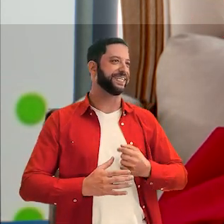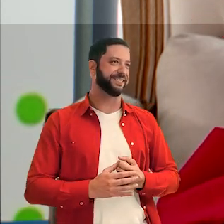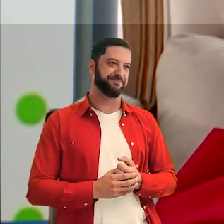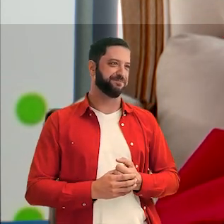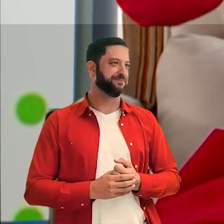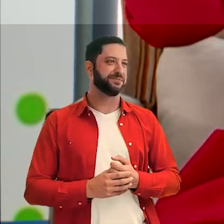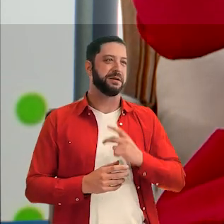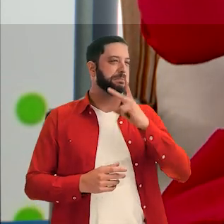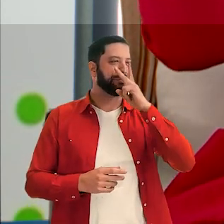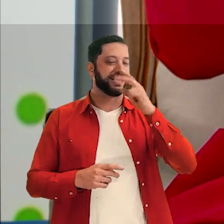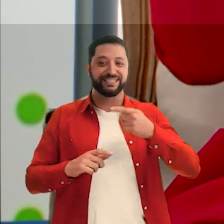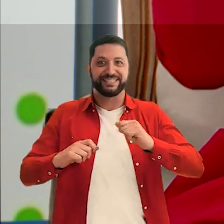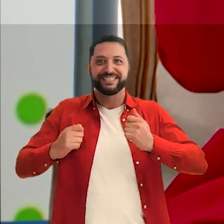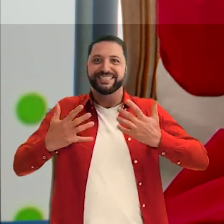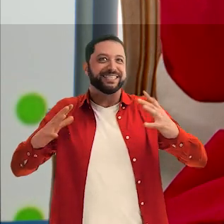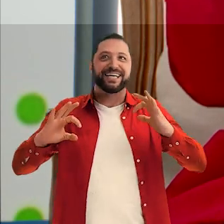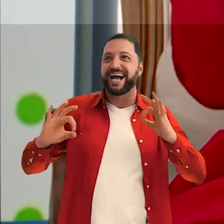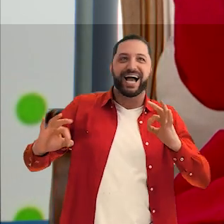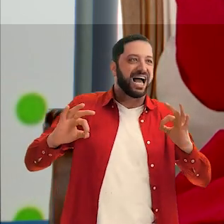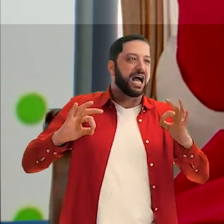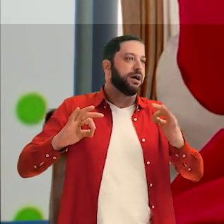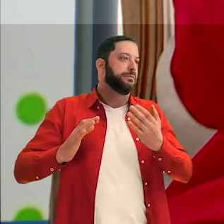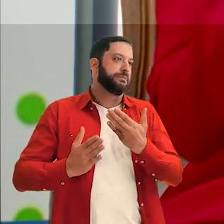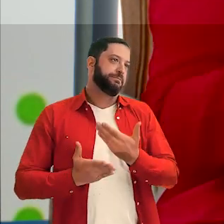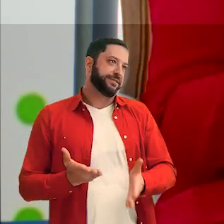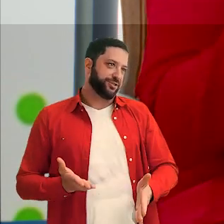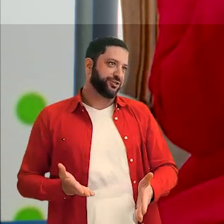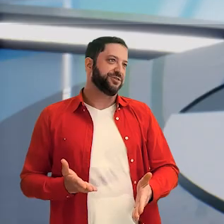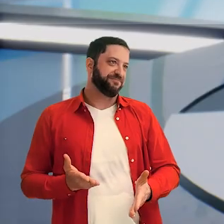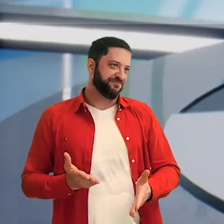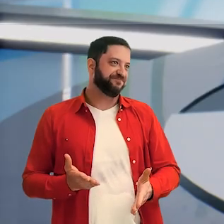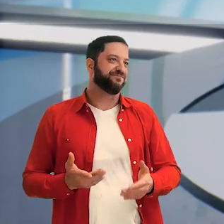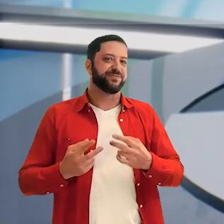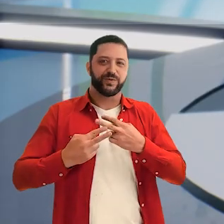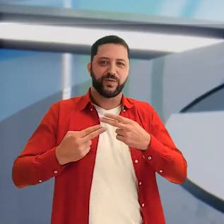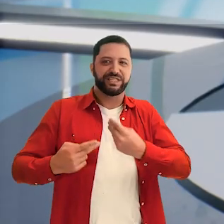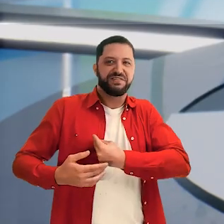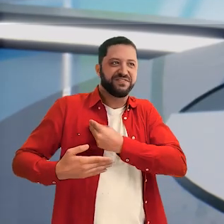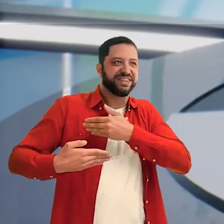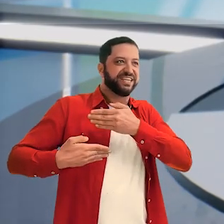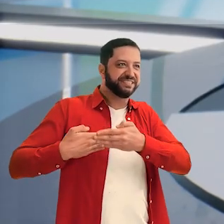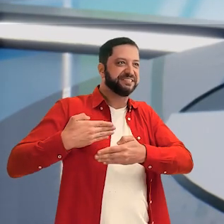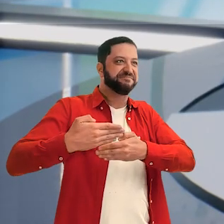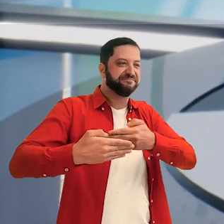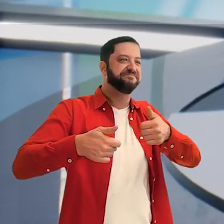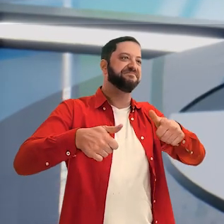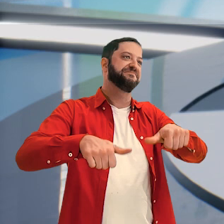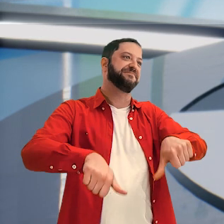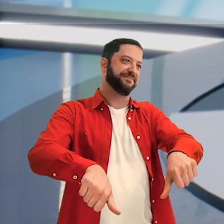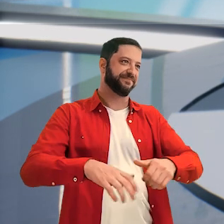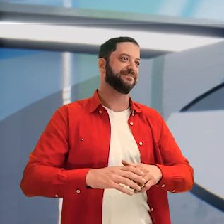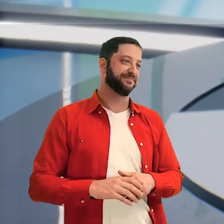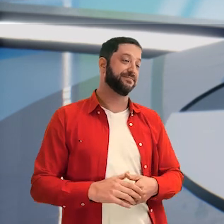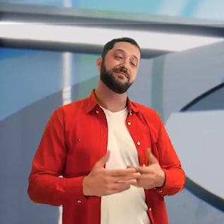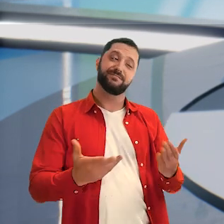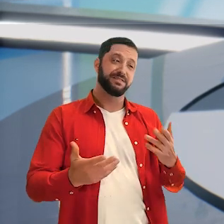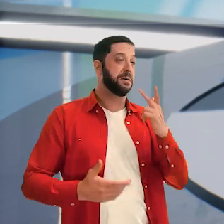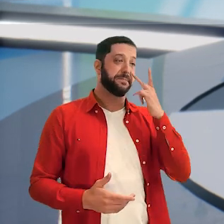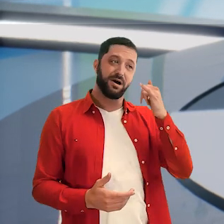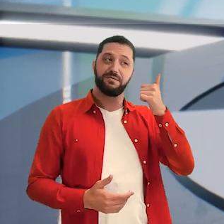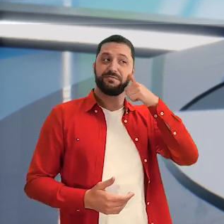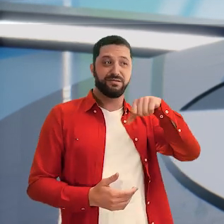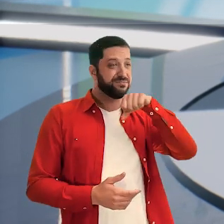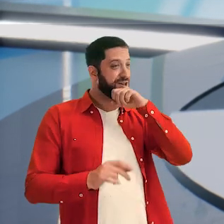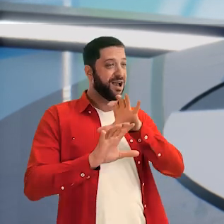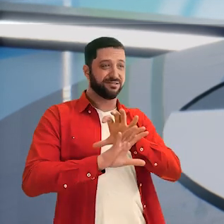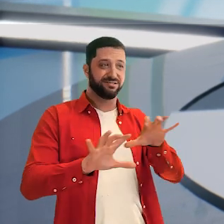se fosse roubado dele o brilho que ele nasceu para ter, através de pequenos eventos ao longo da vida. Por isso que nós, pais e mães, nós temos um